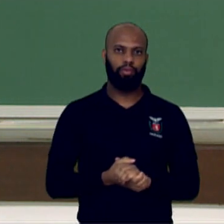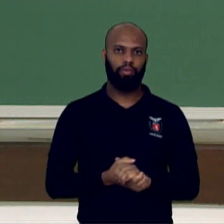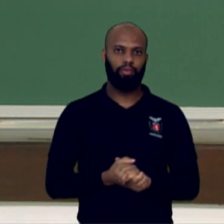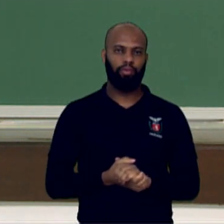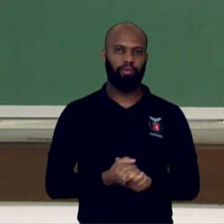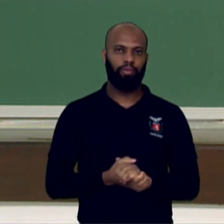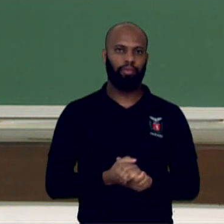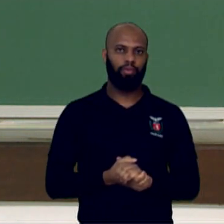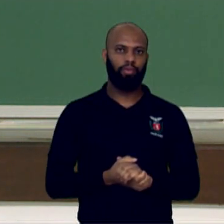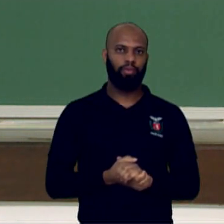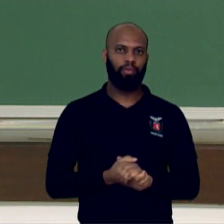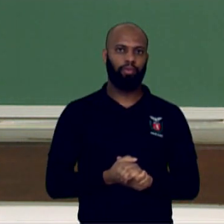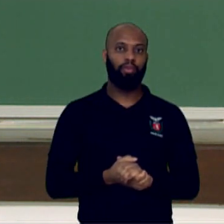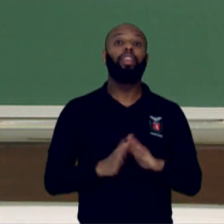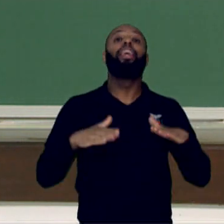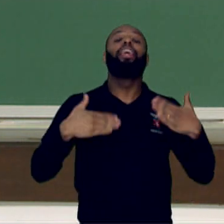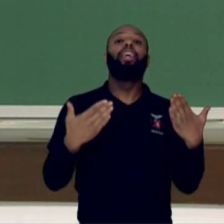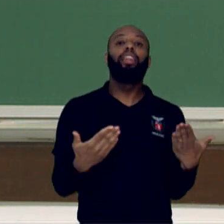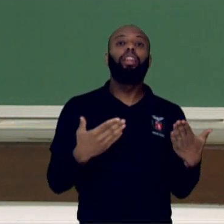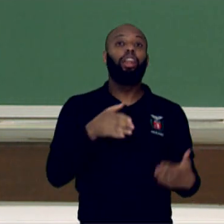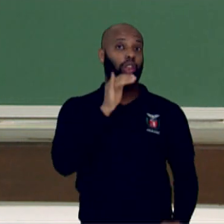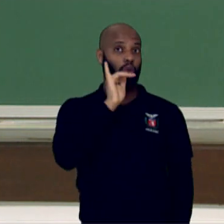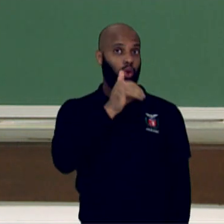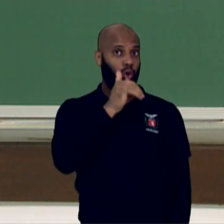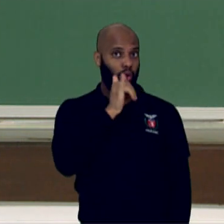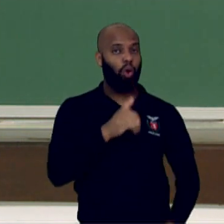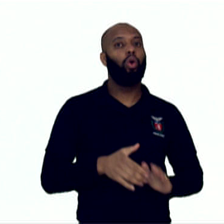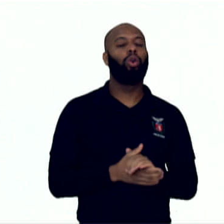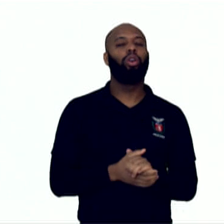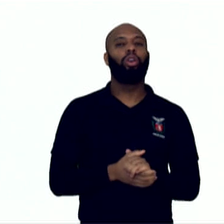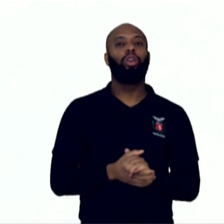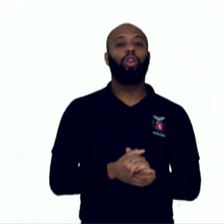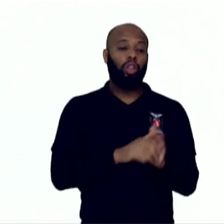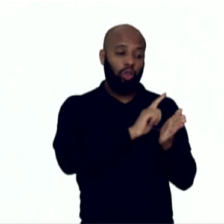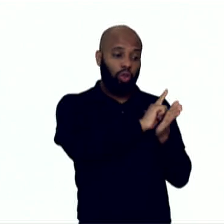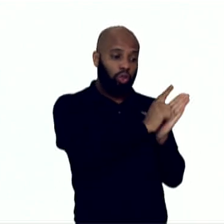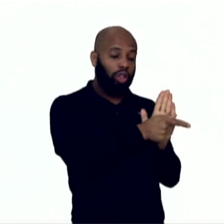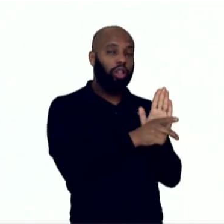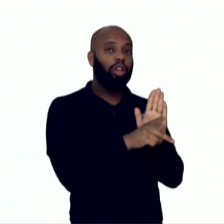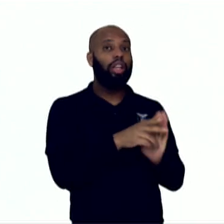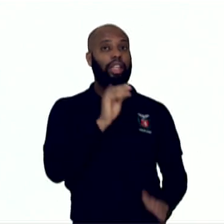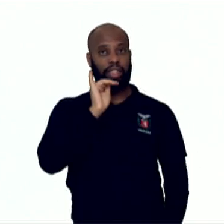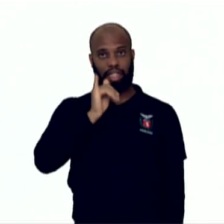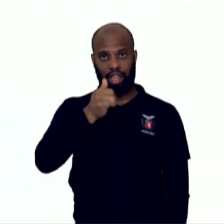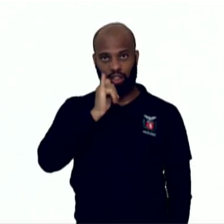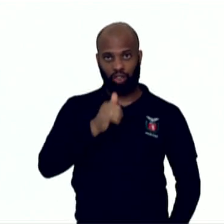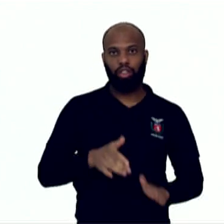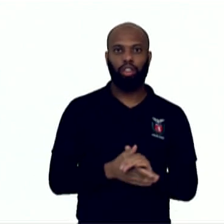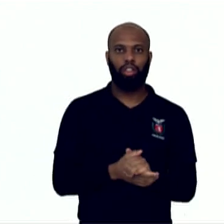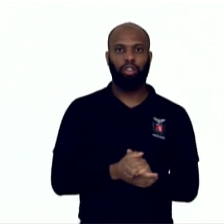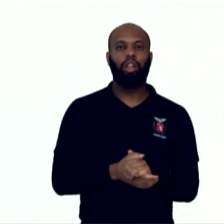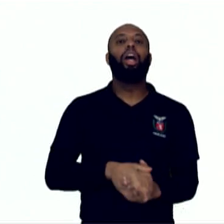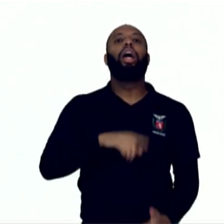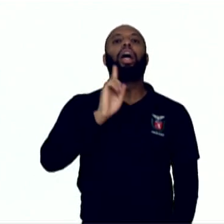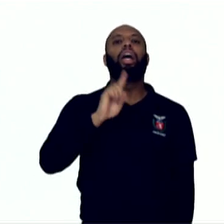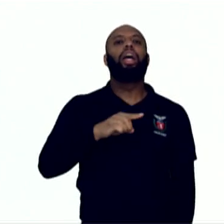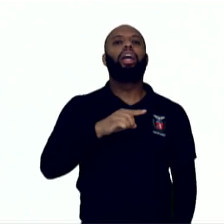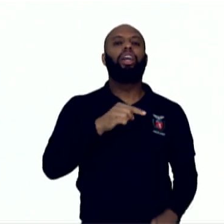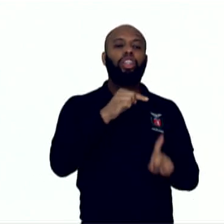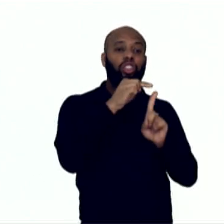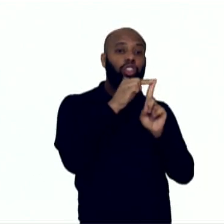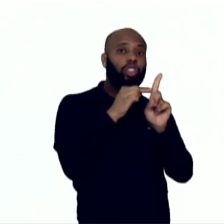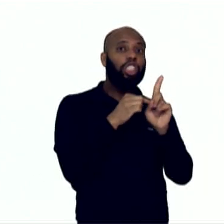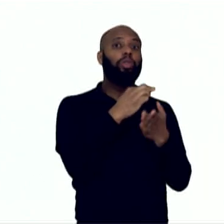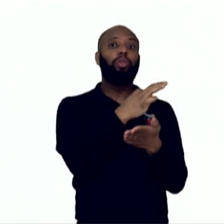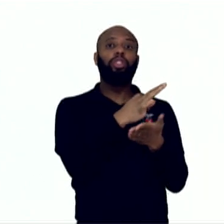E aí? Então o conto, ele é um dos gêneros narrativos. Gêneros narrativos são tipos